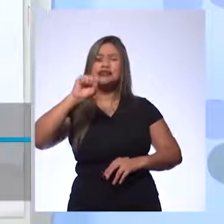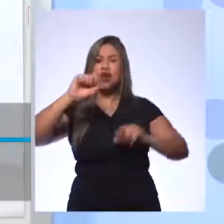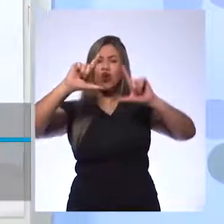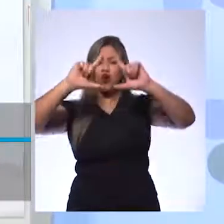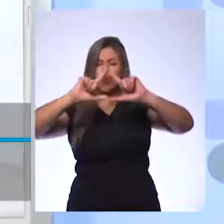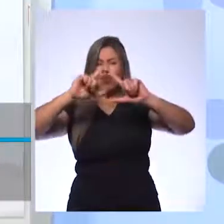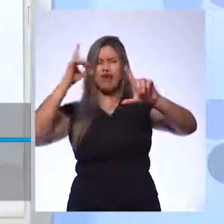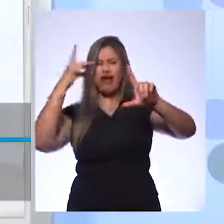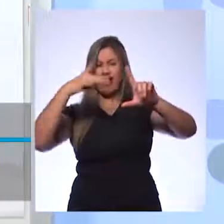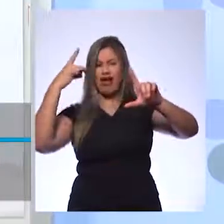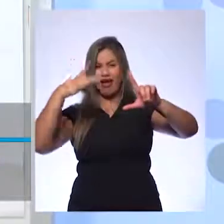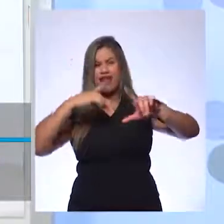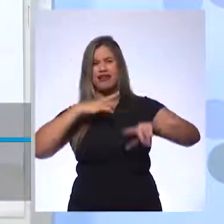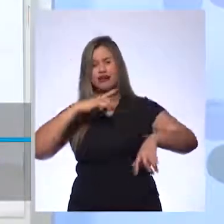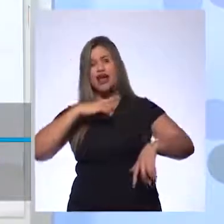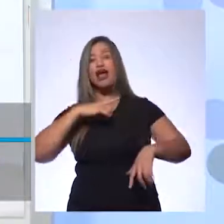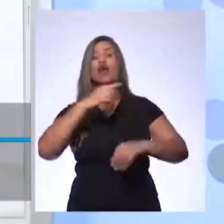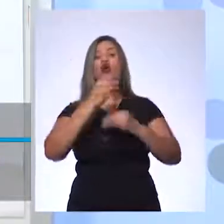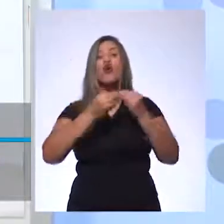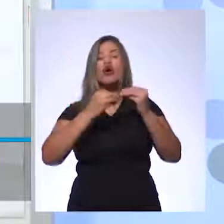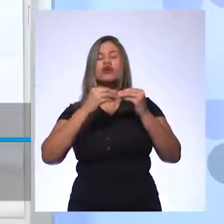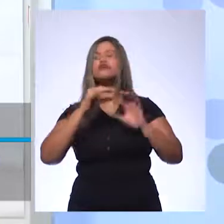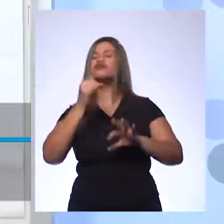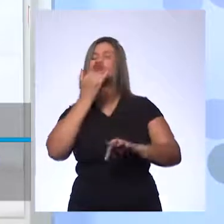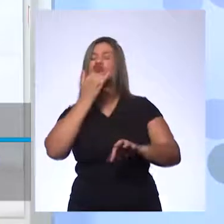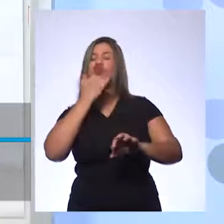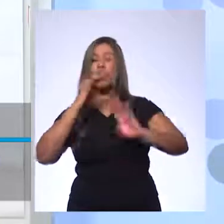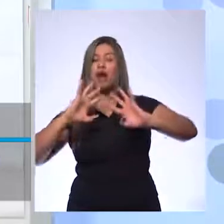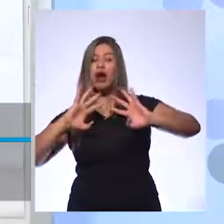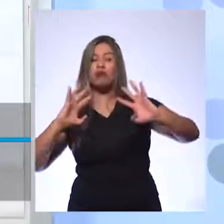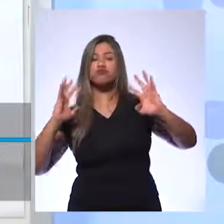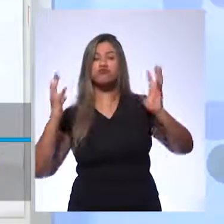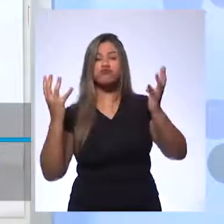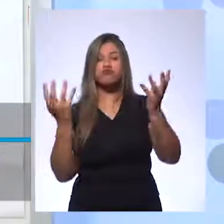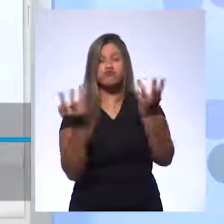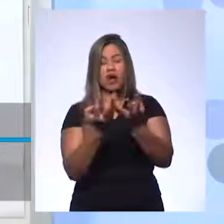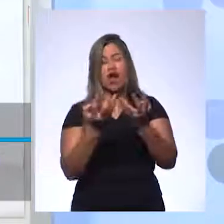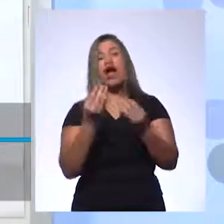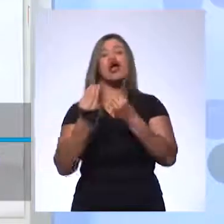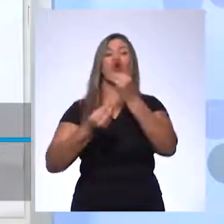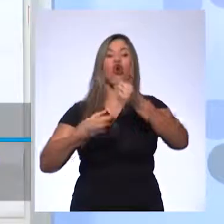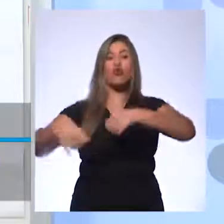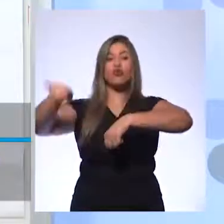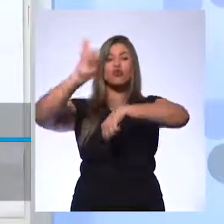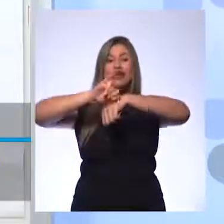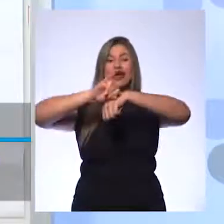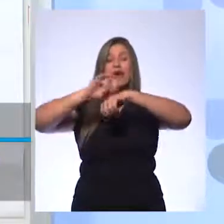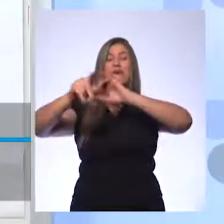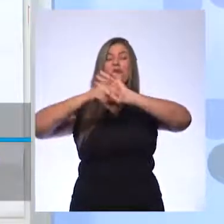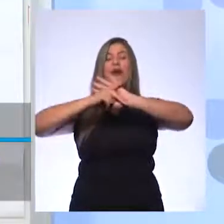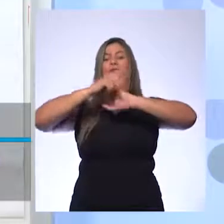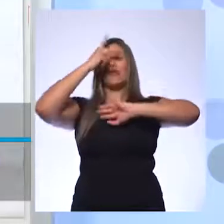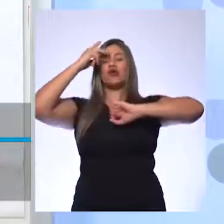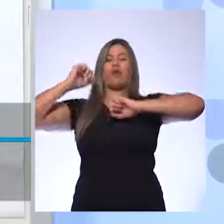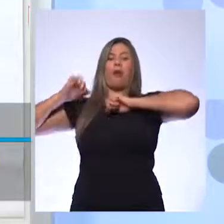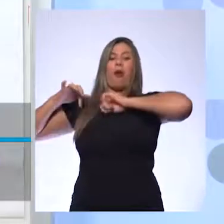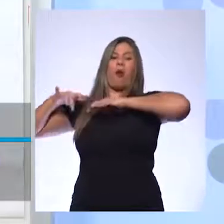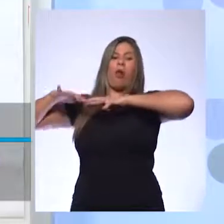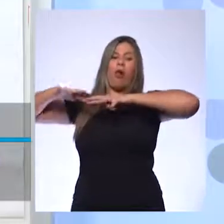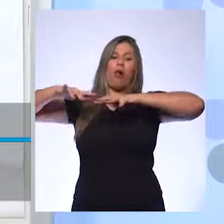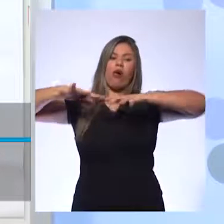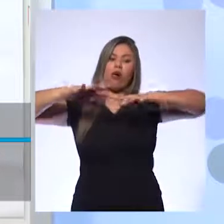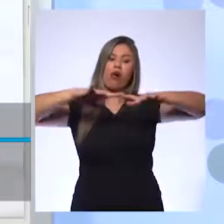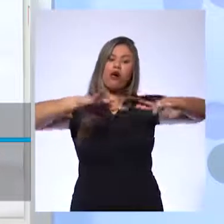reuniam no Coliseu para ver lutas de gladiadores Então os centros eram onde as pessoas se reuniam